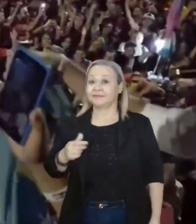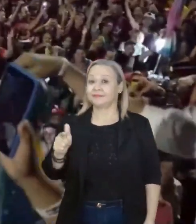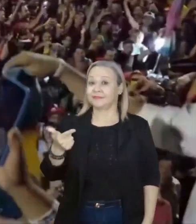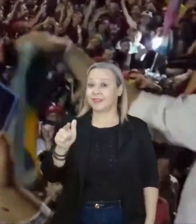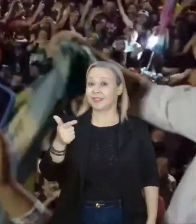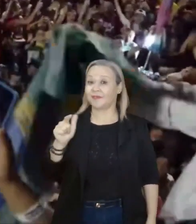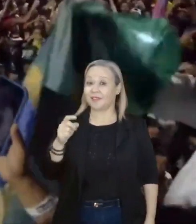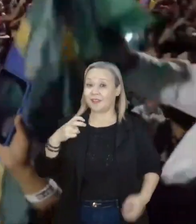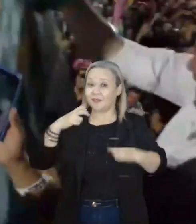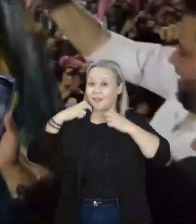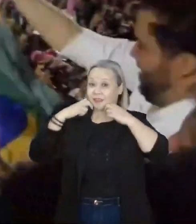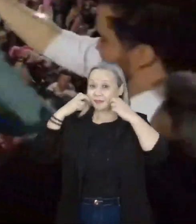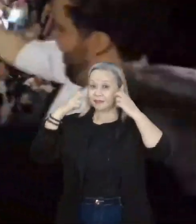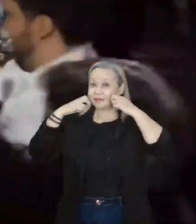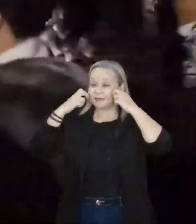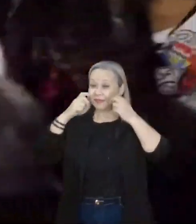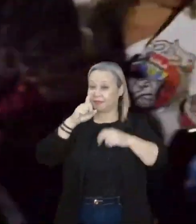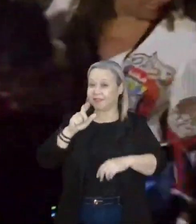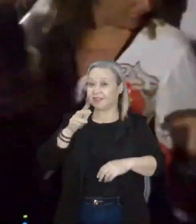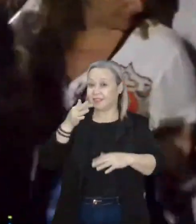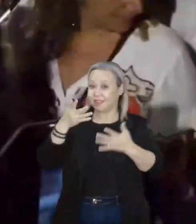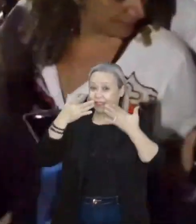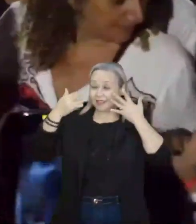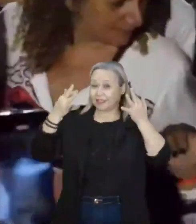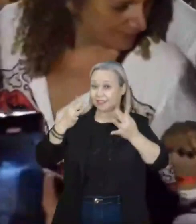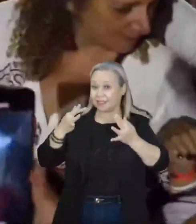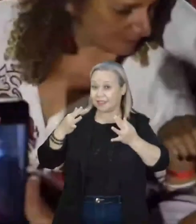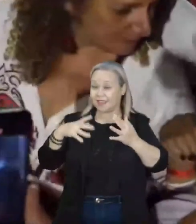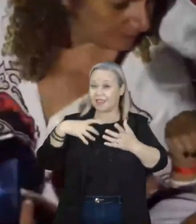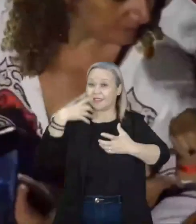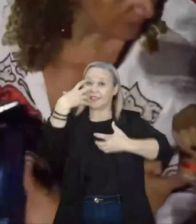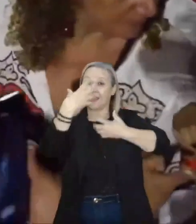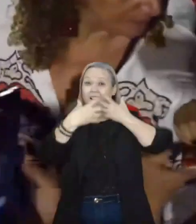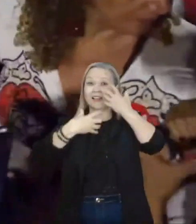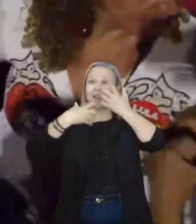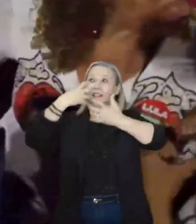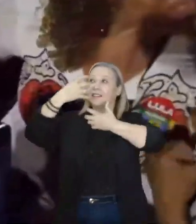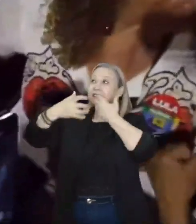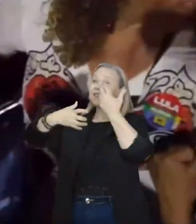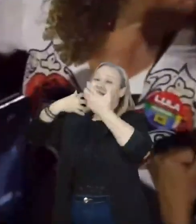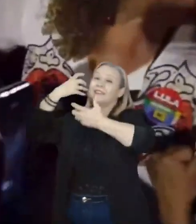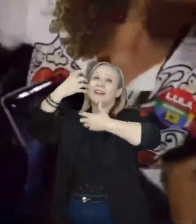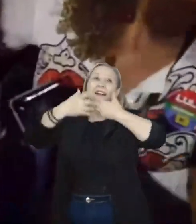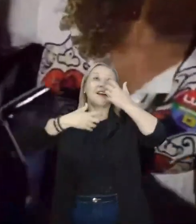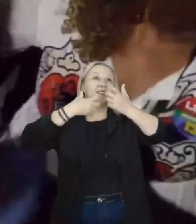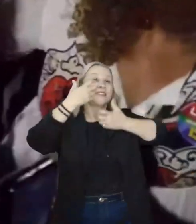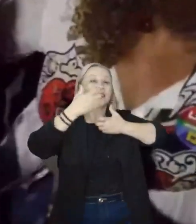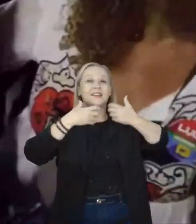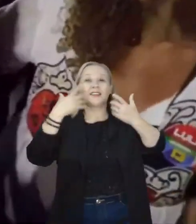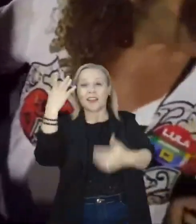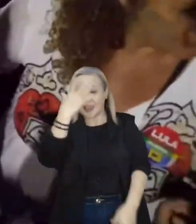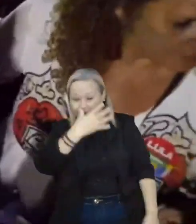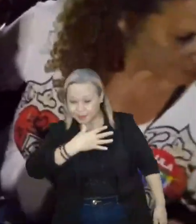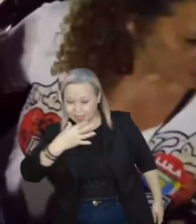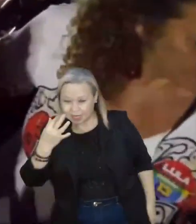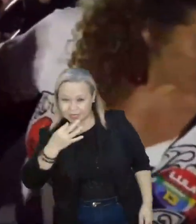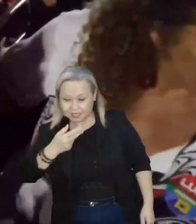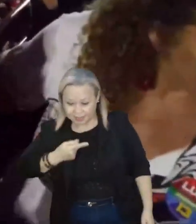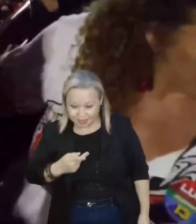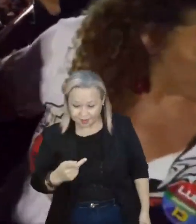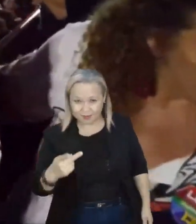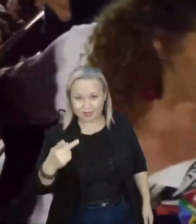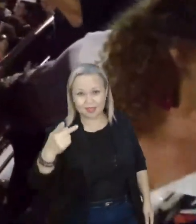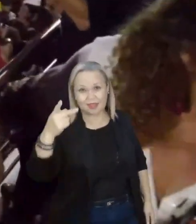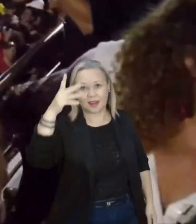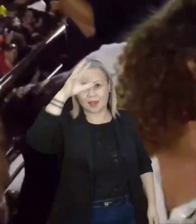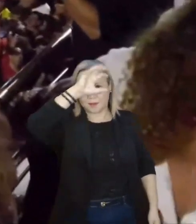Não ter a vergonha de ser feliz. Cantar e cantar e cantar a beleza de ser